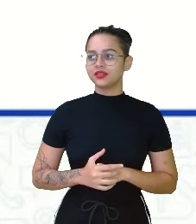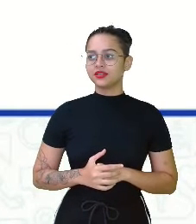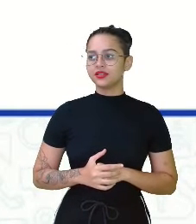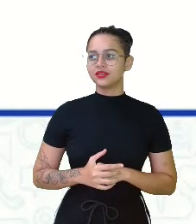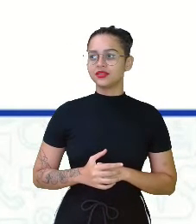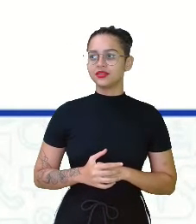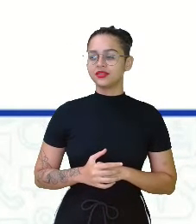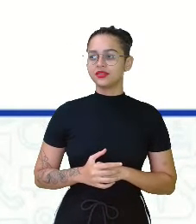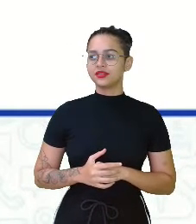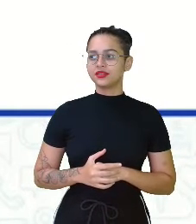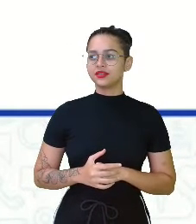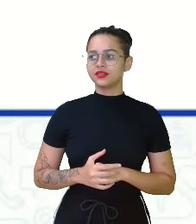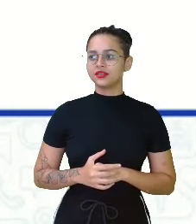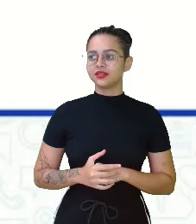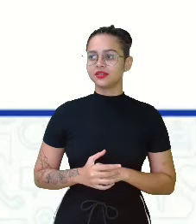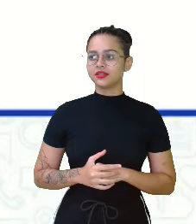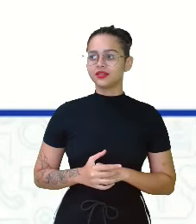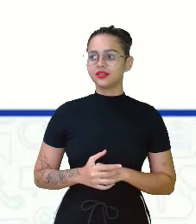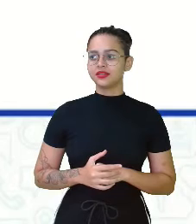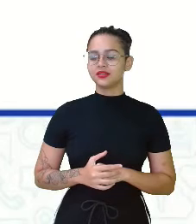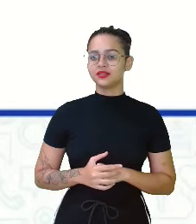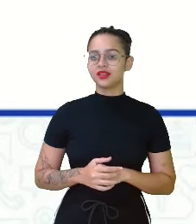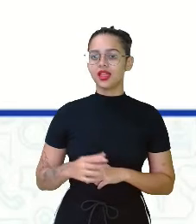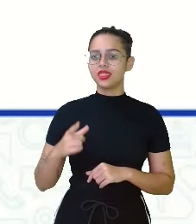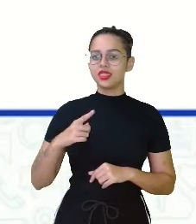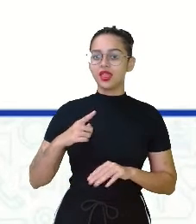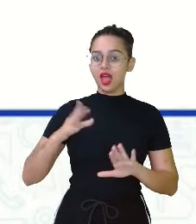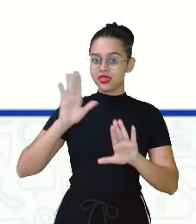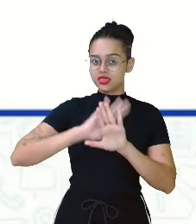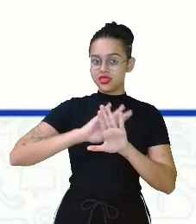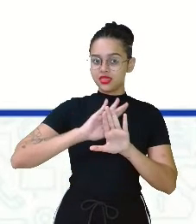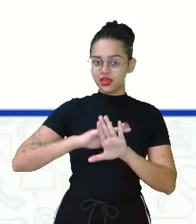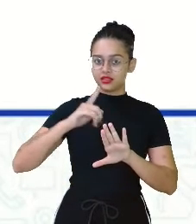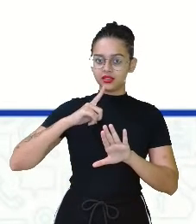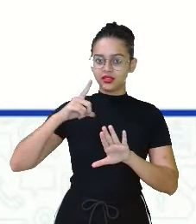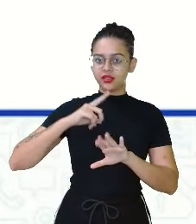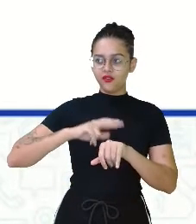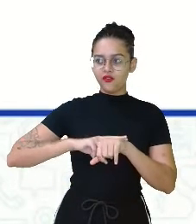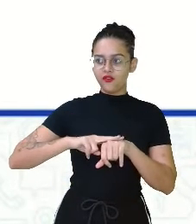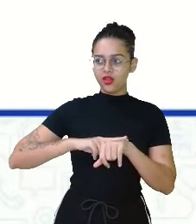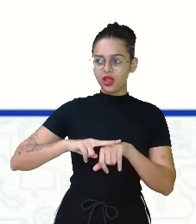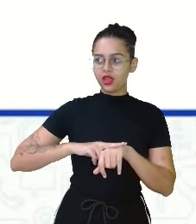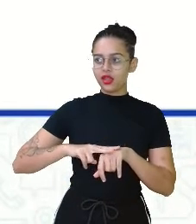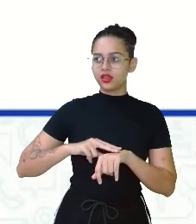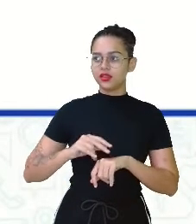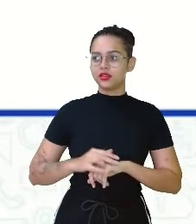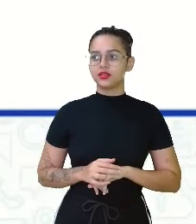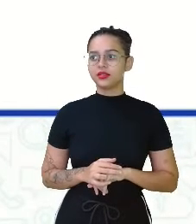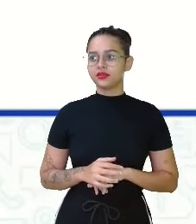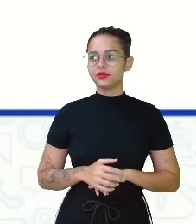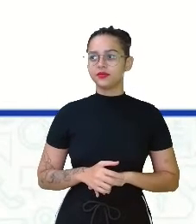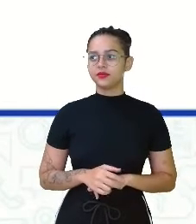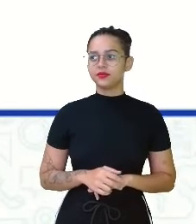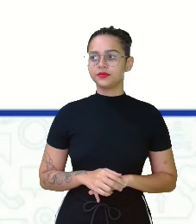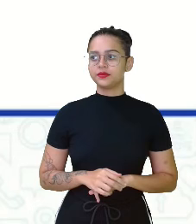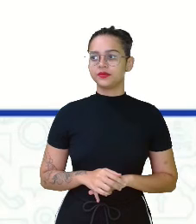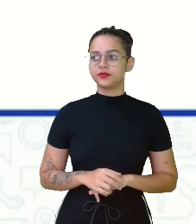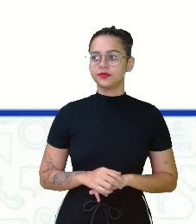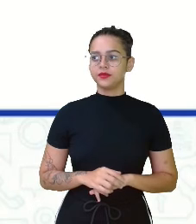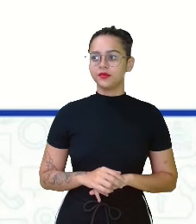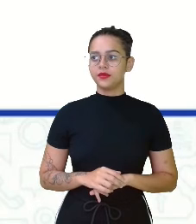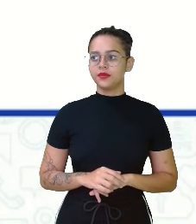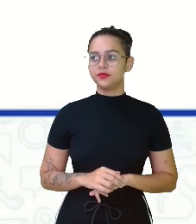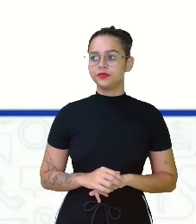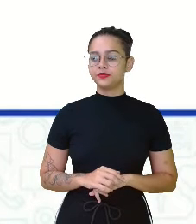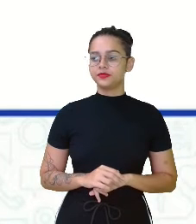São corpos. Por trás, né, no chroma key, tem uma paisagem. É como é que chama isso? O chroma key mesmo,